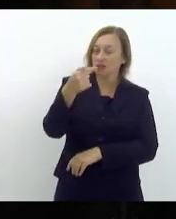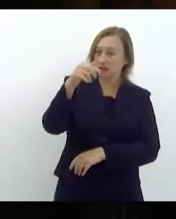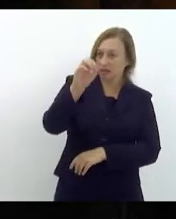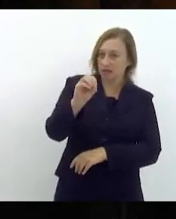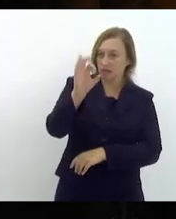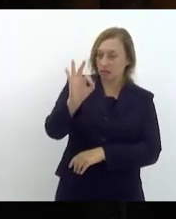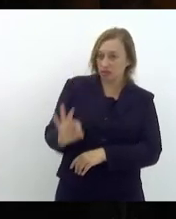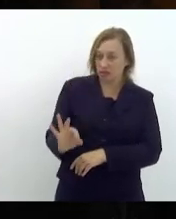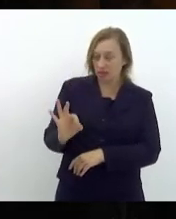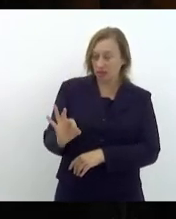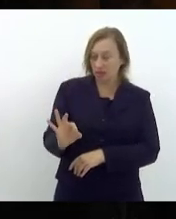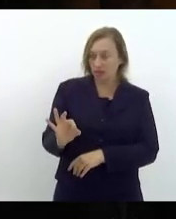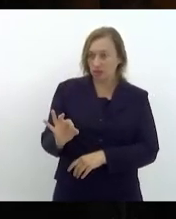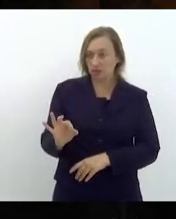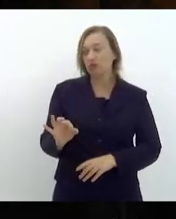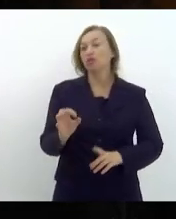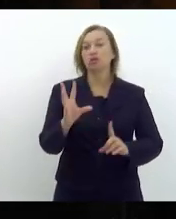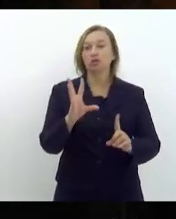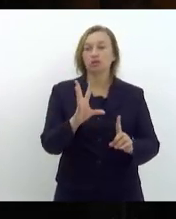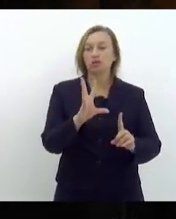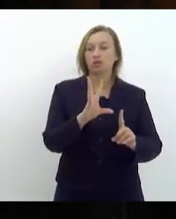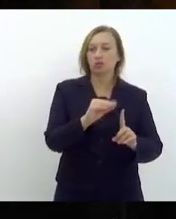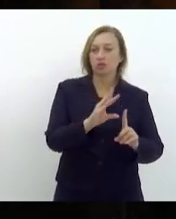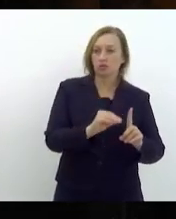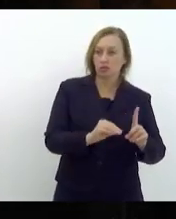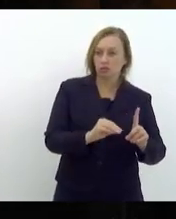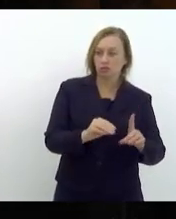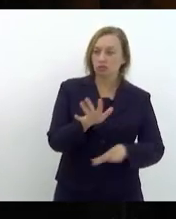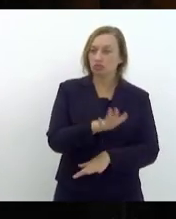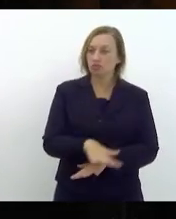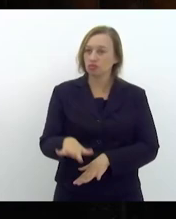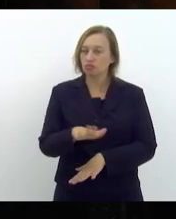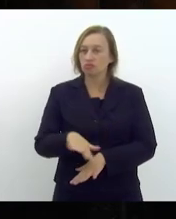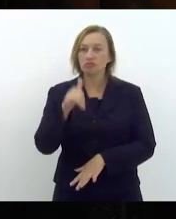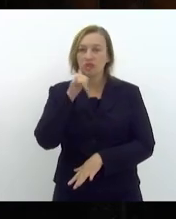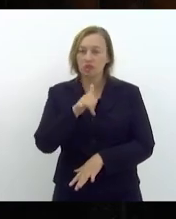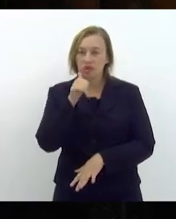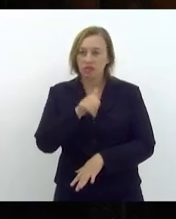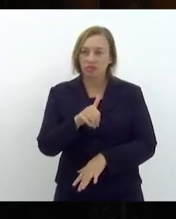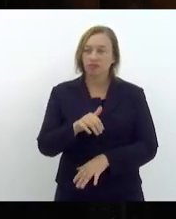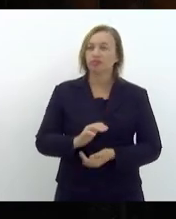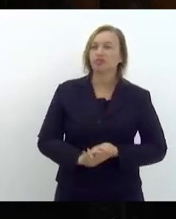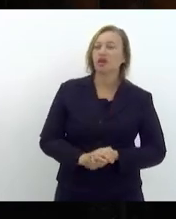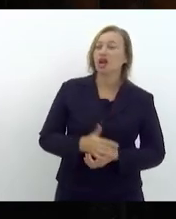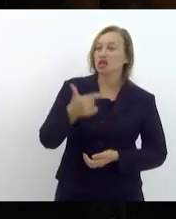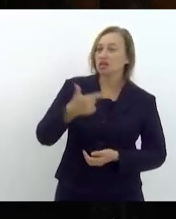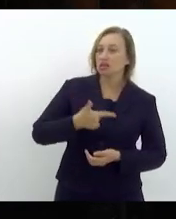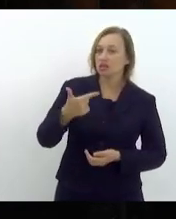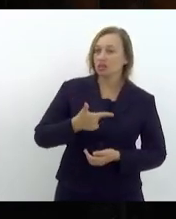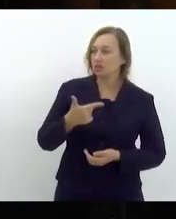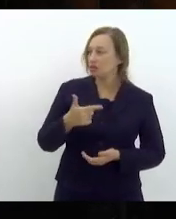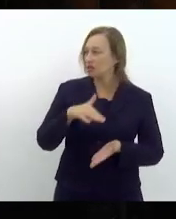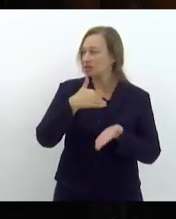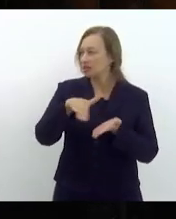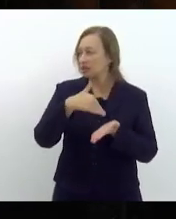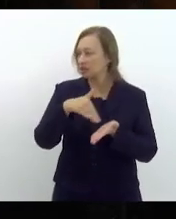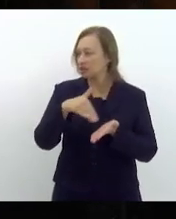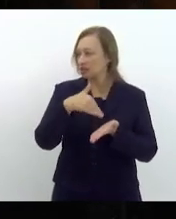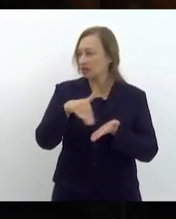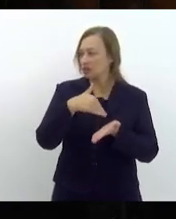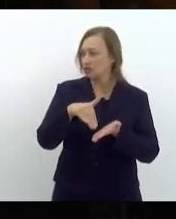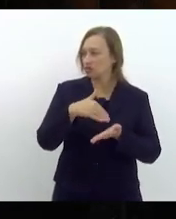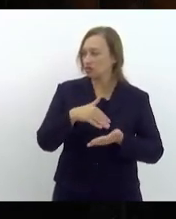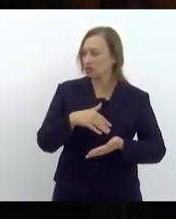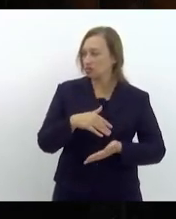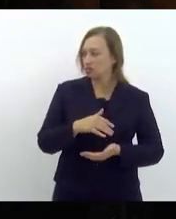abuso sexual cometido são contra meninas segundo levantamento da secretaria de estado de saúde